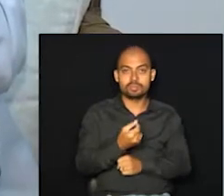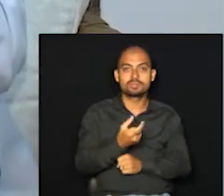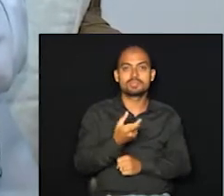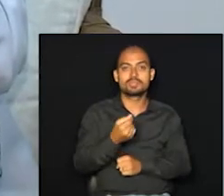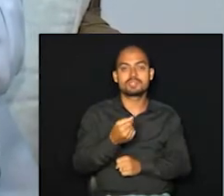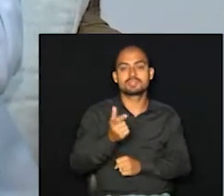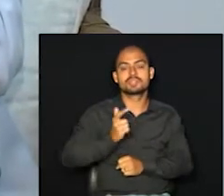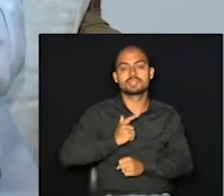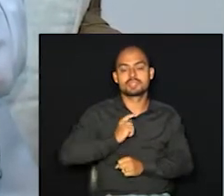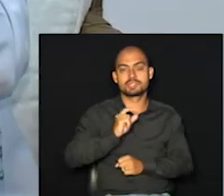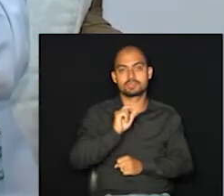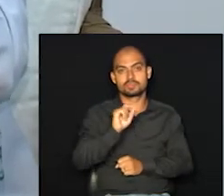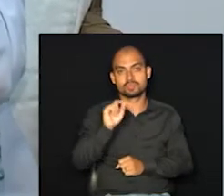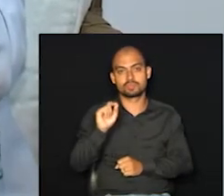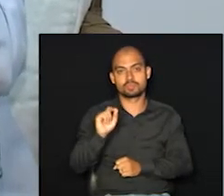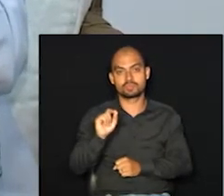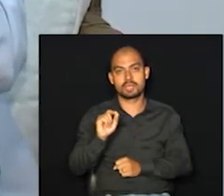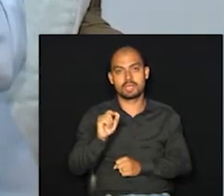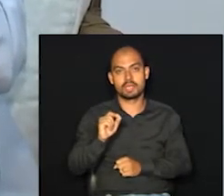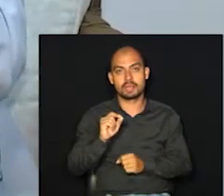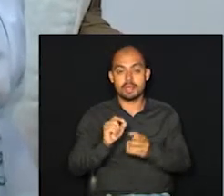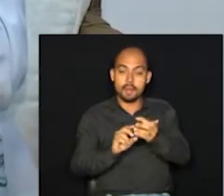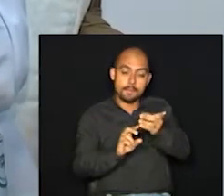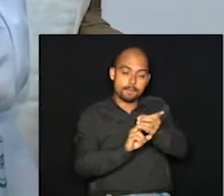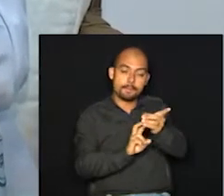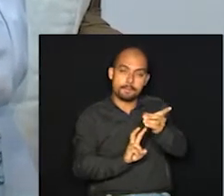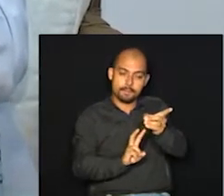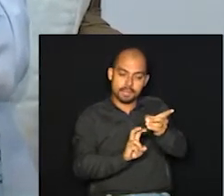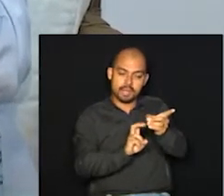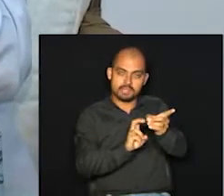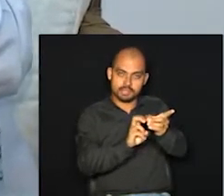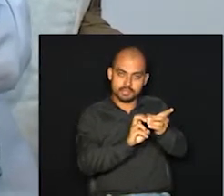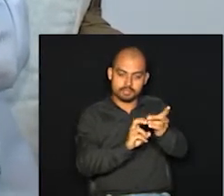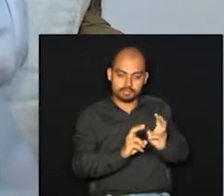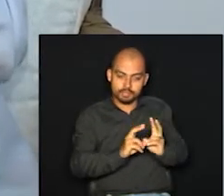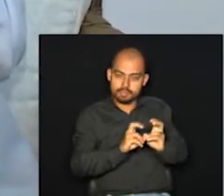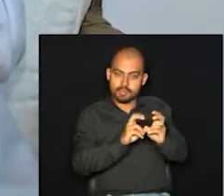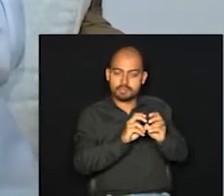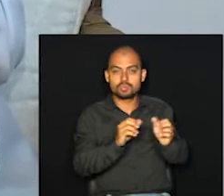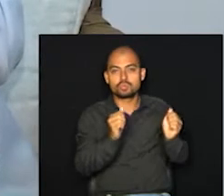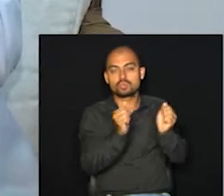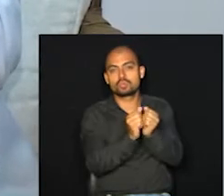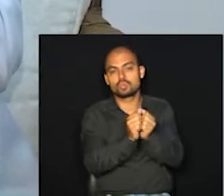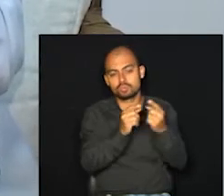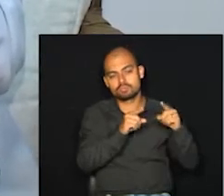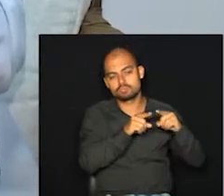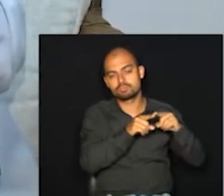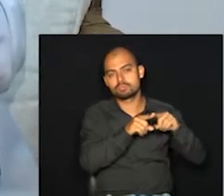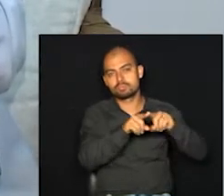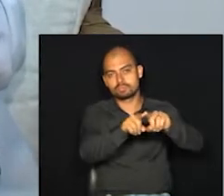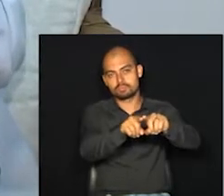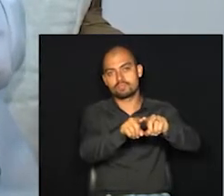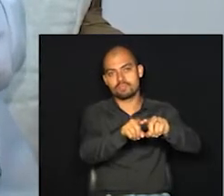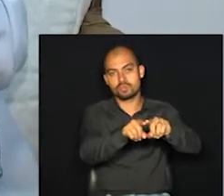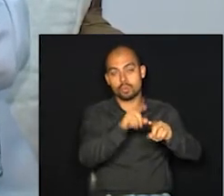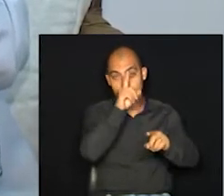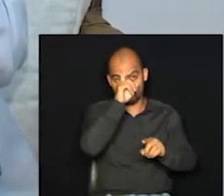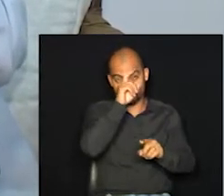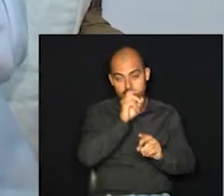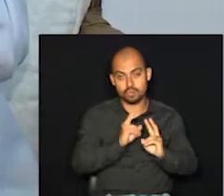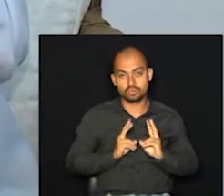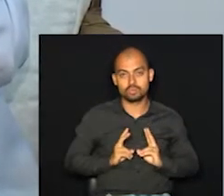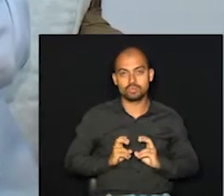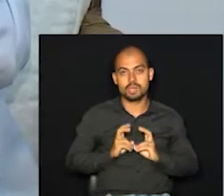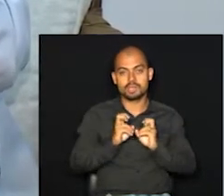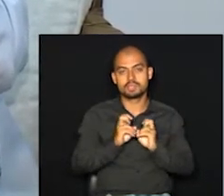prevenção do câncer da próstata, juntamente com parceiros do Centro de Oncologia, que é o